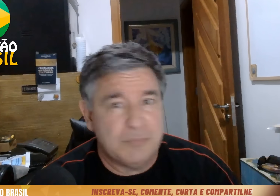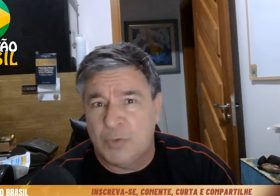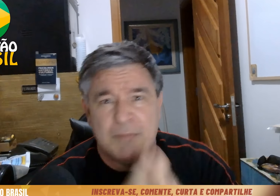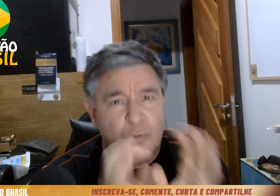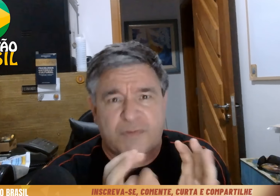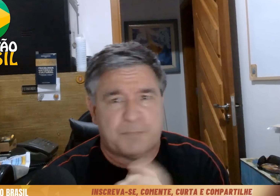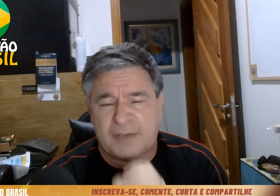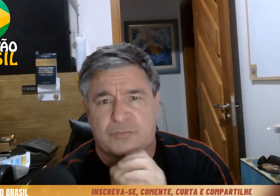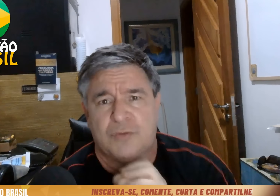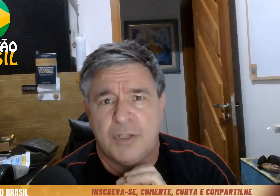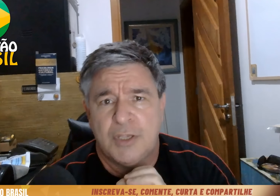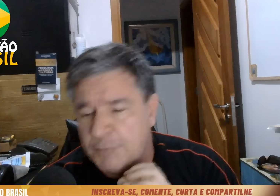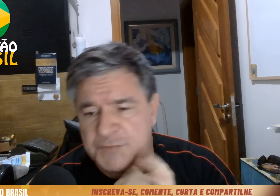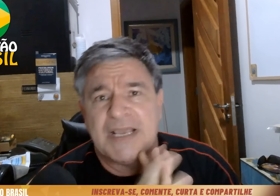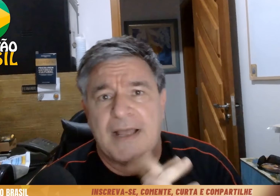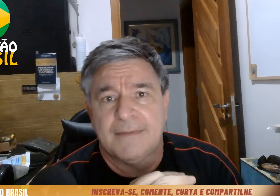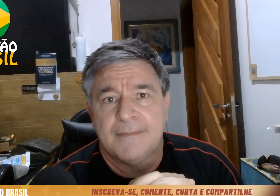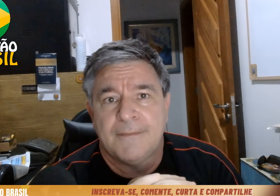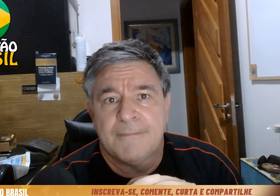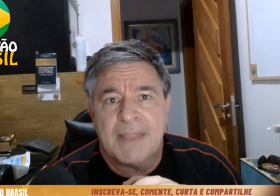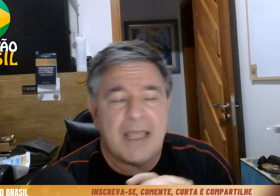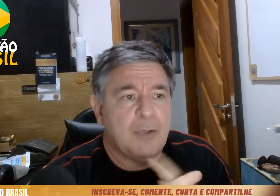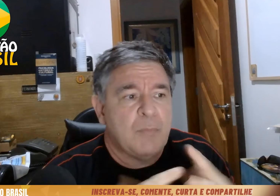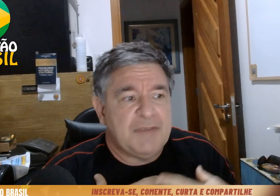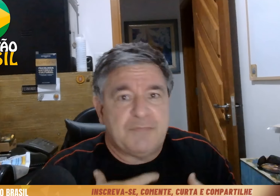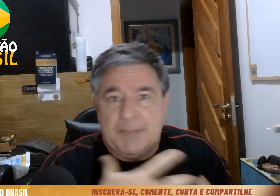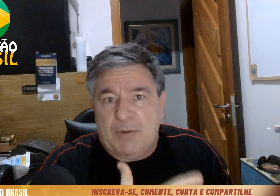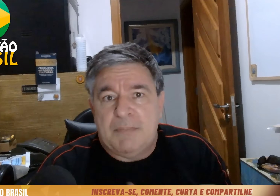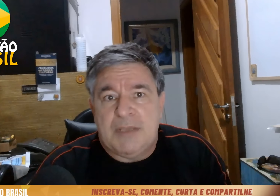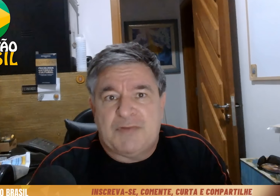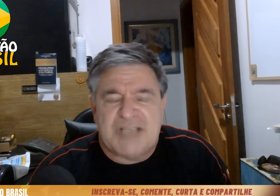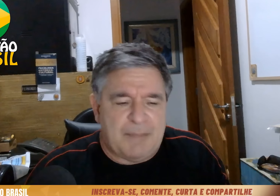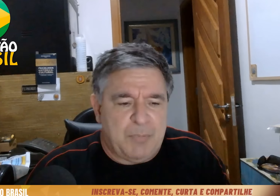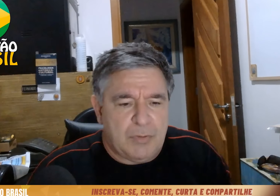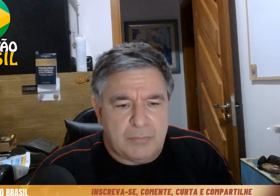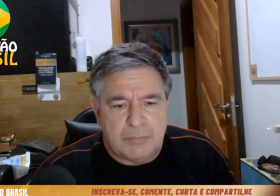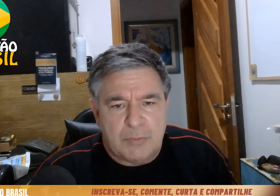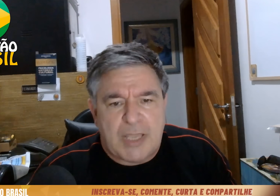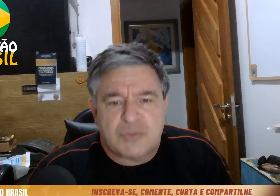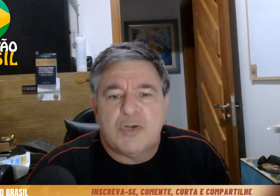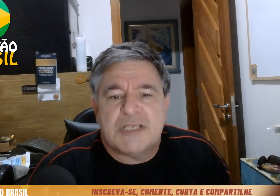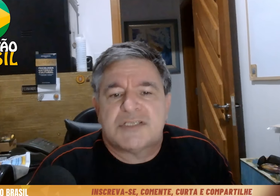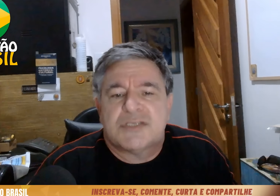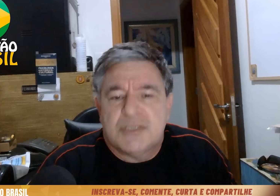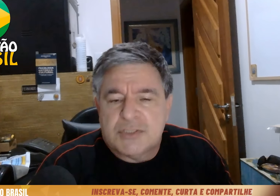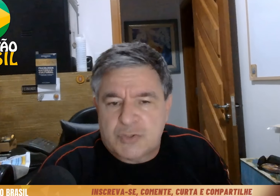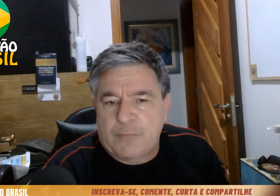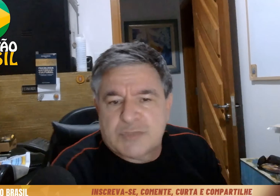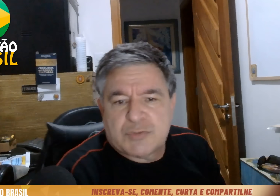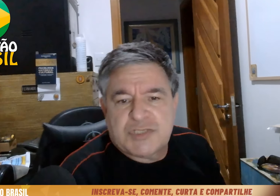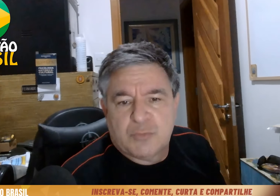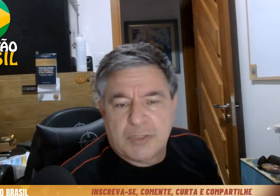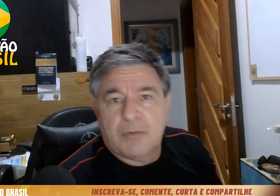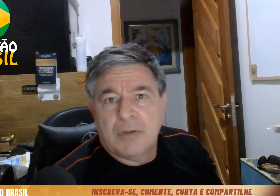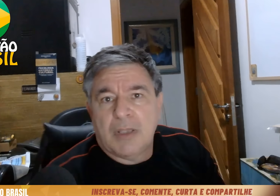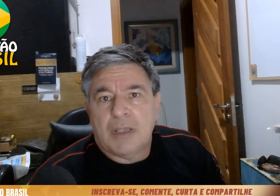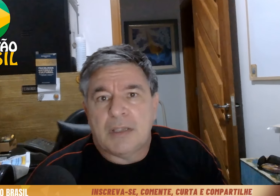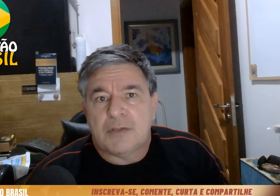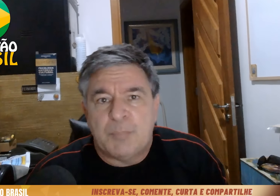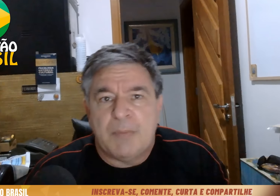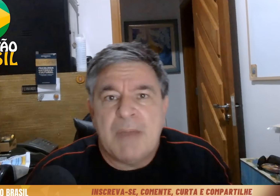sociedade em muitos aspectos. Eu vou te explicar. Ah, eu uma vez falei para um amigo, falei assim, ah, pô, eu quero escolher se eu vou usar o cinto ou